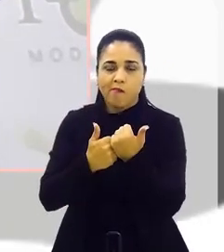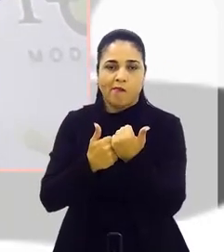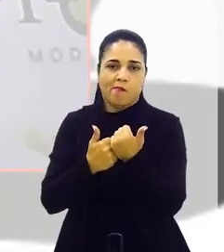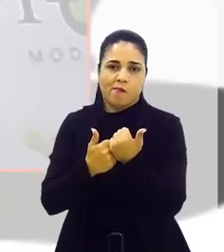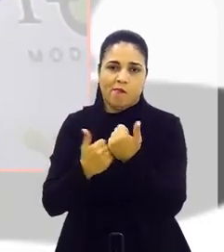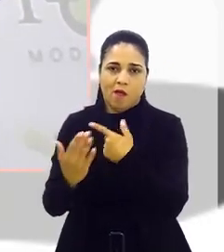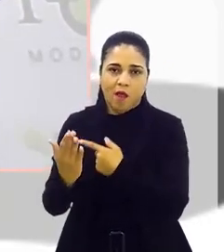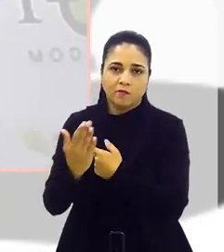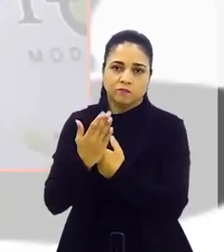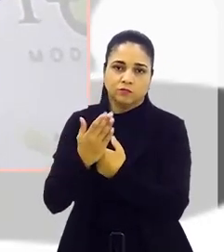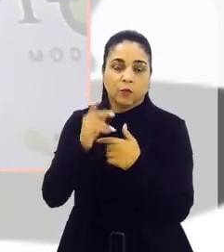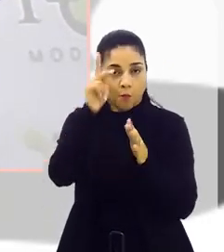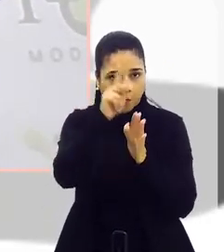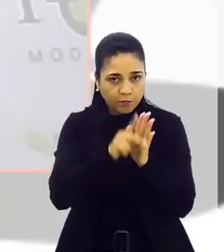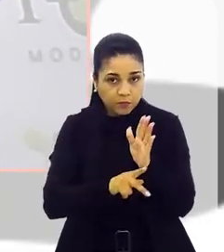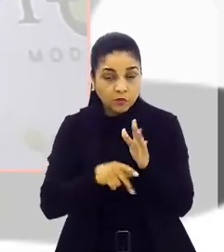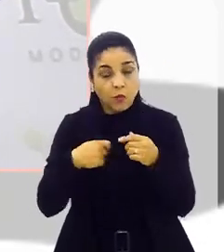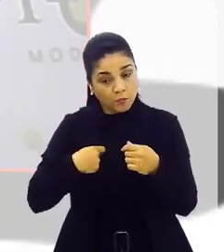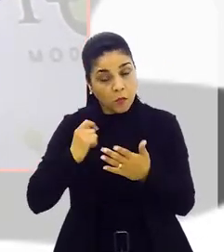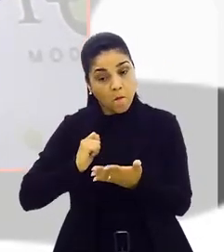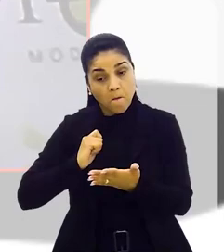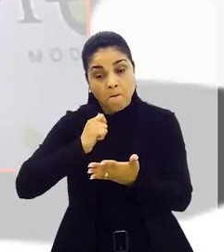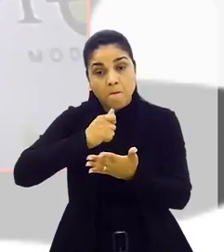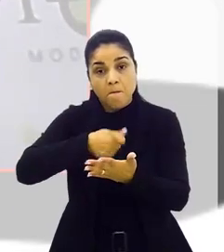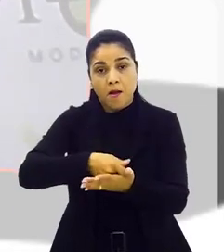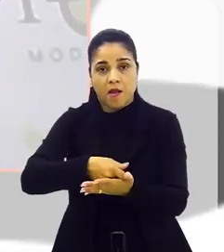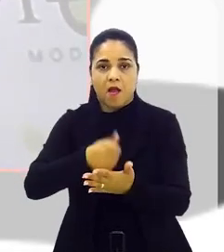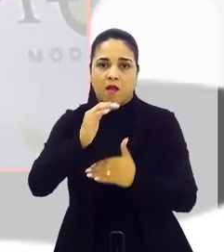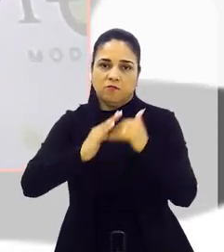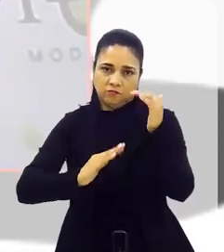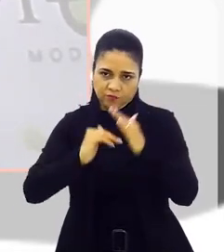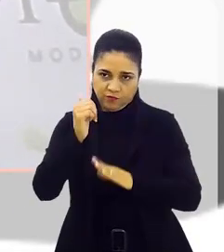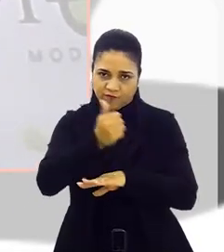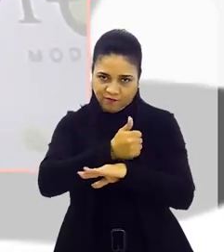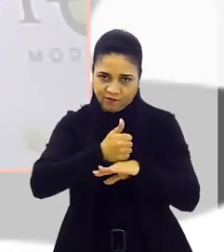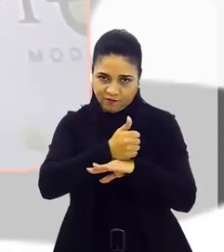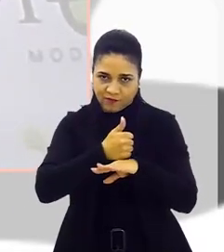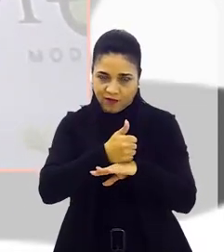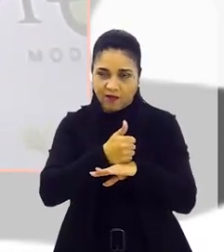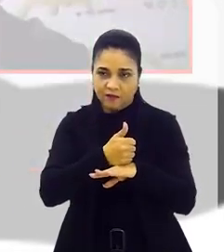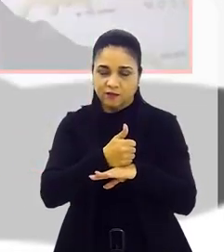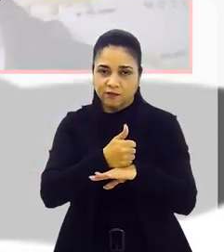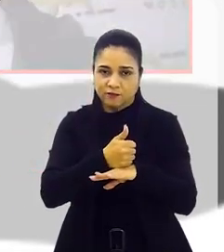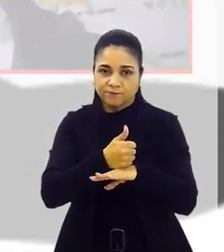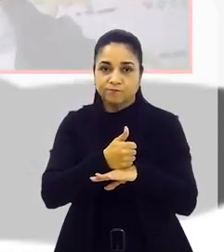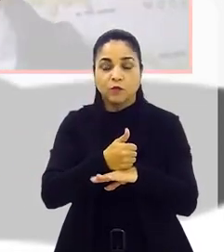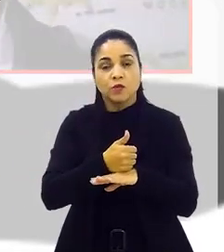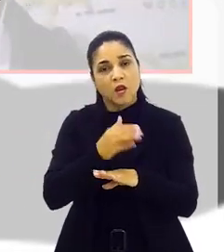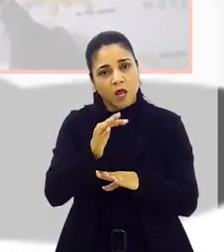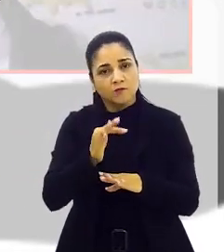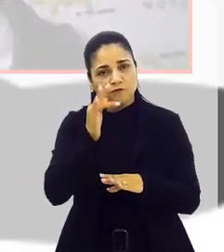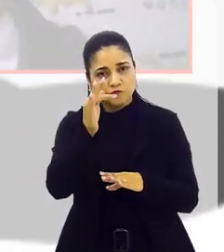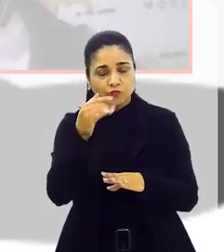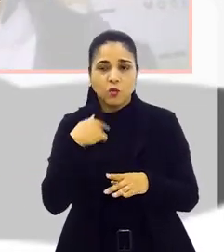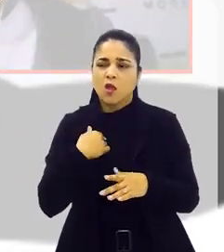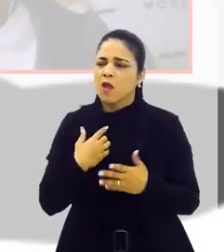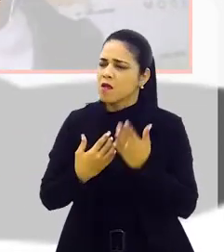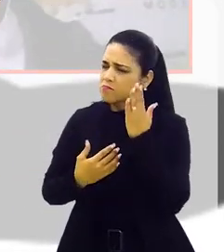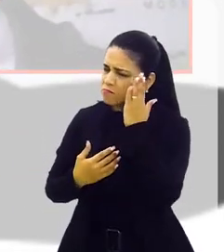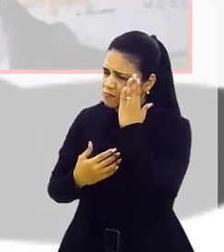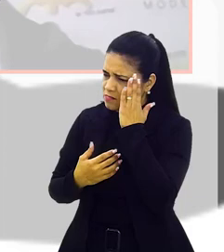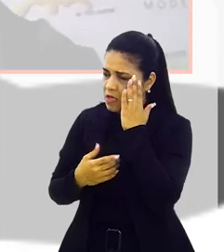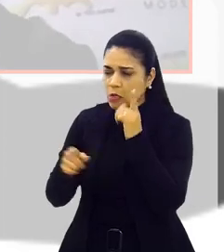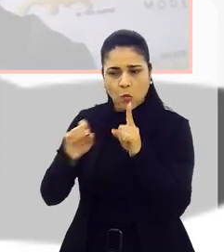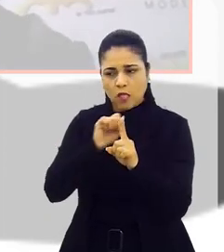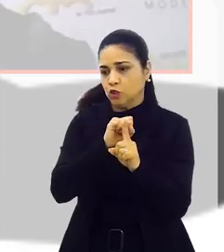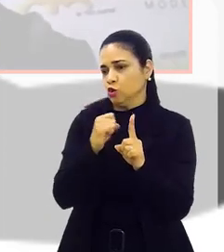no projeto e eu preciso fazer o pagamento da ajuda de custo dessas pessoas. Não, Um mas é dia, se claro, Deus quiser. não é